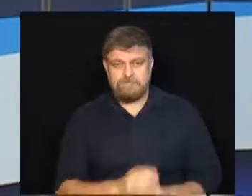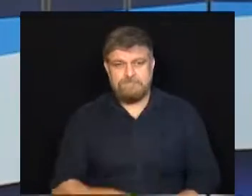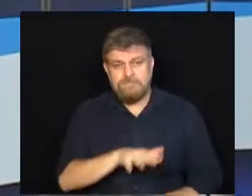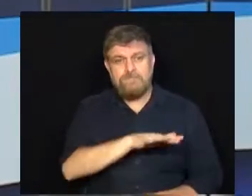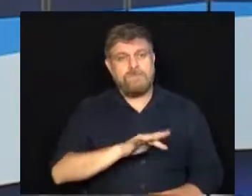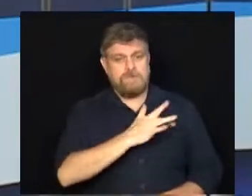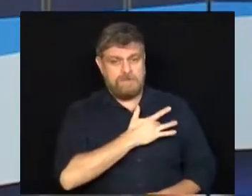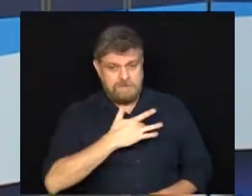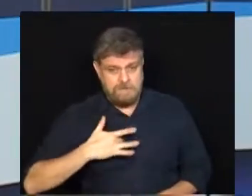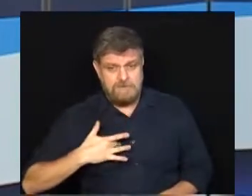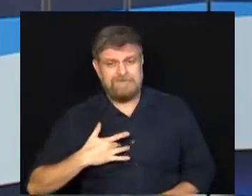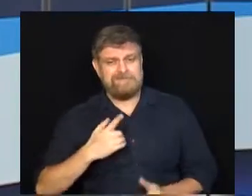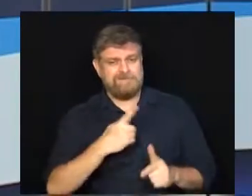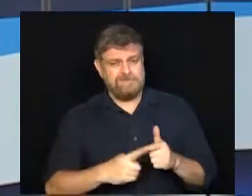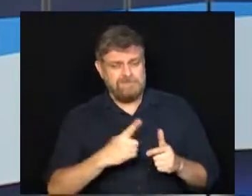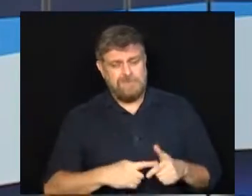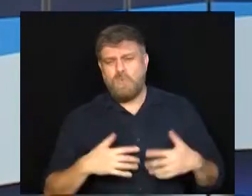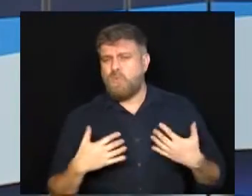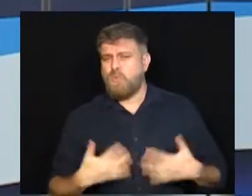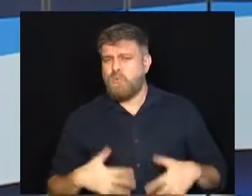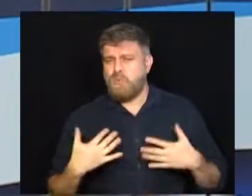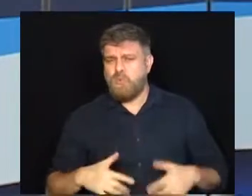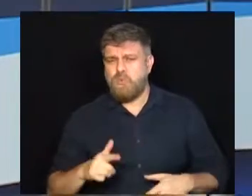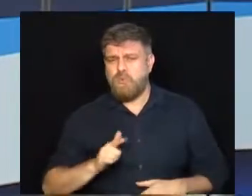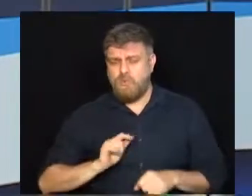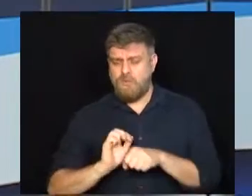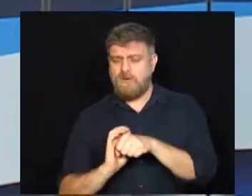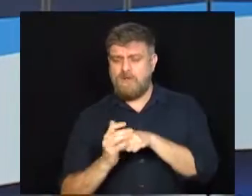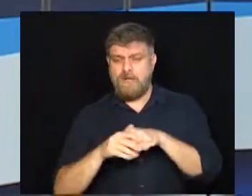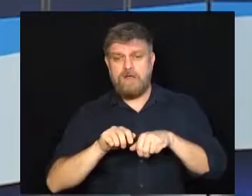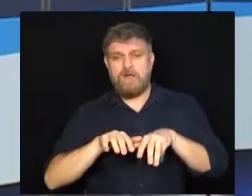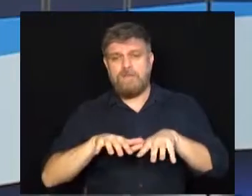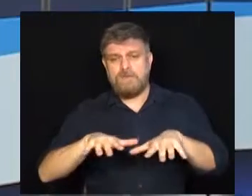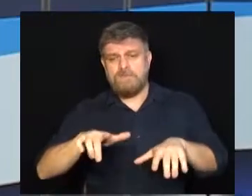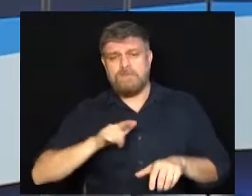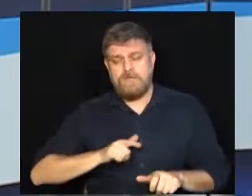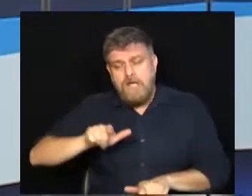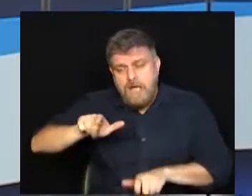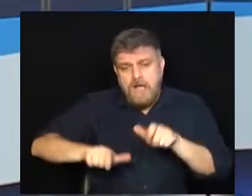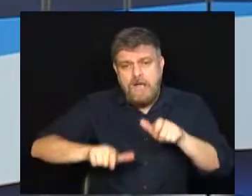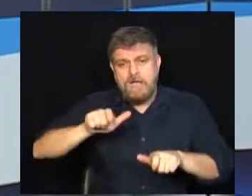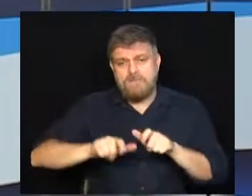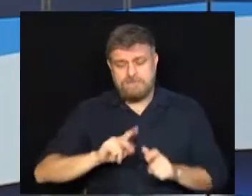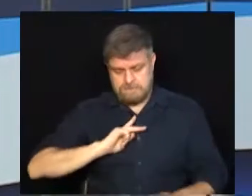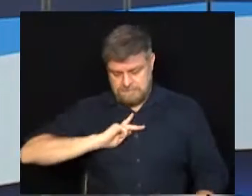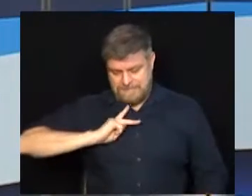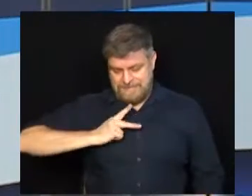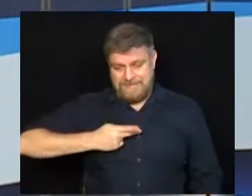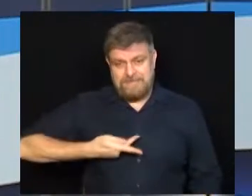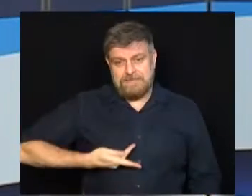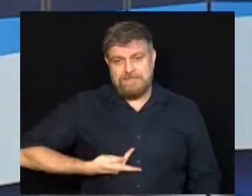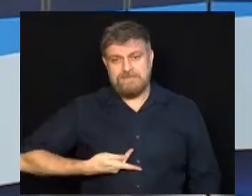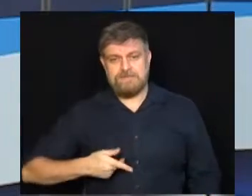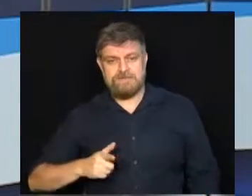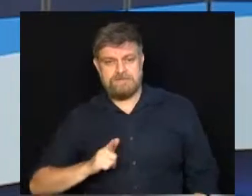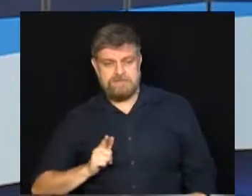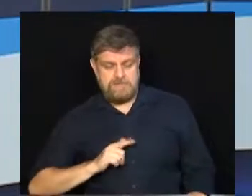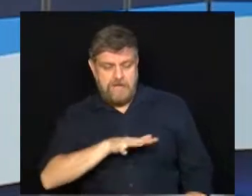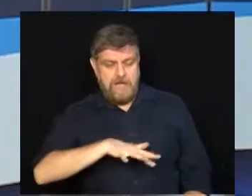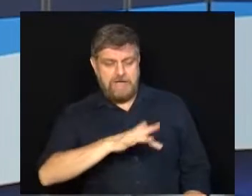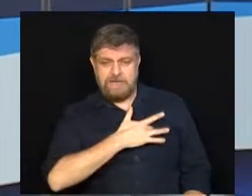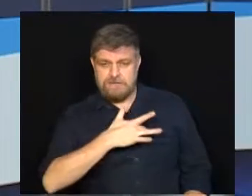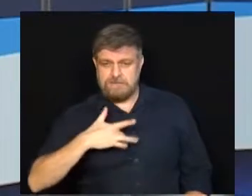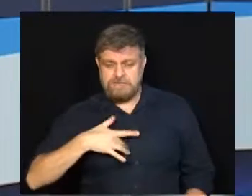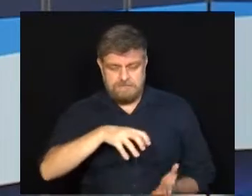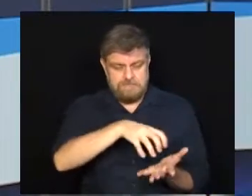problema também é grande. Com a pandemia, o acesso das pessoas trans aos serviços de saúde, por exemplo,